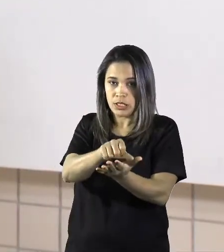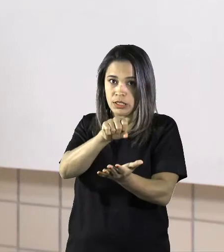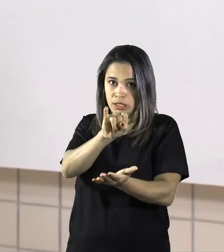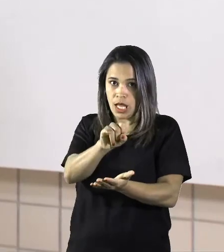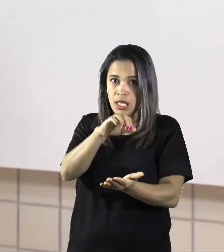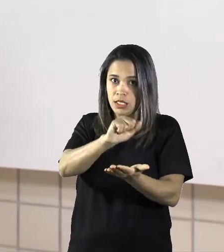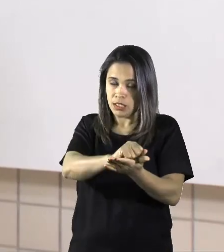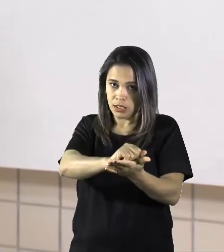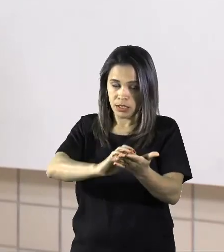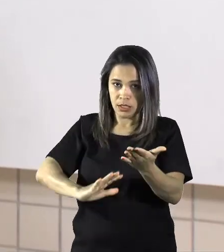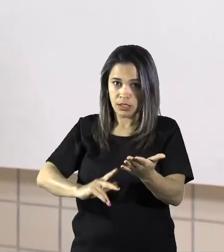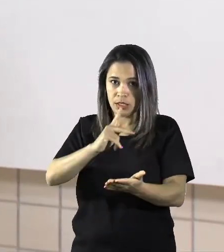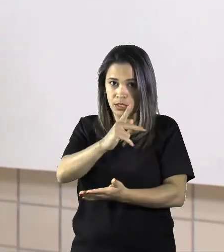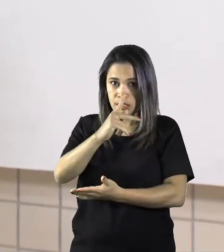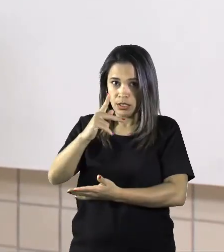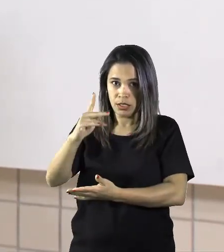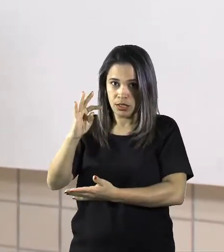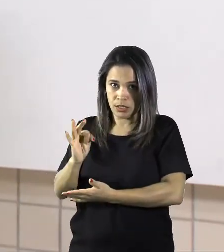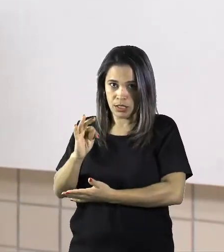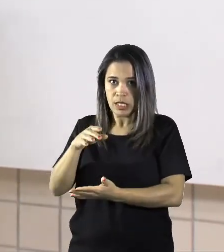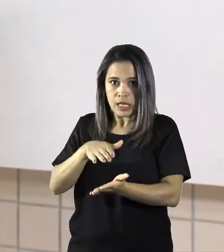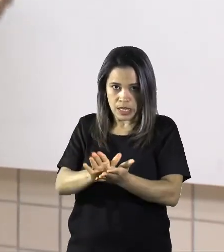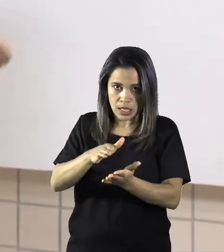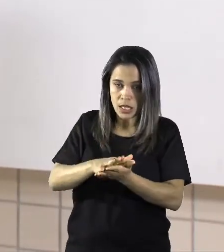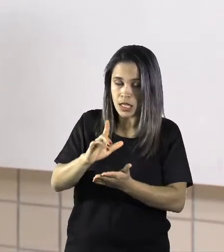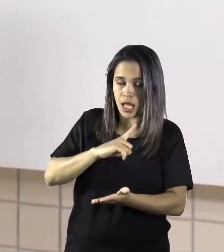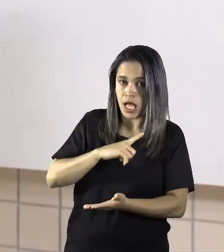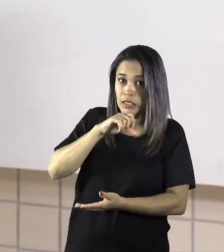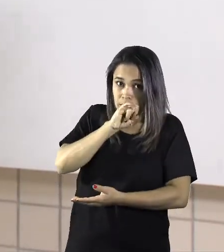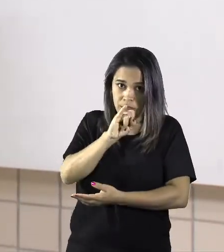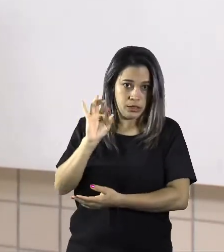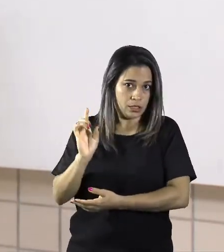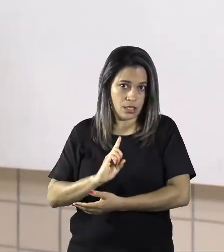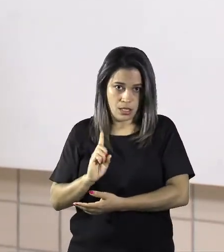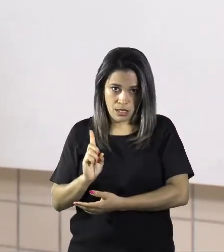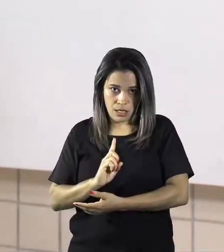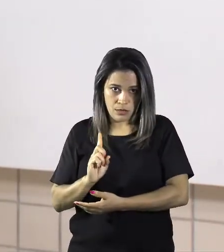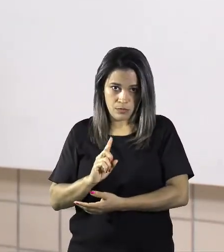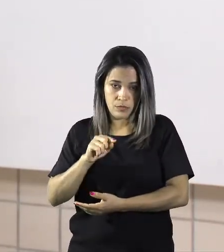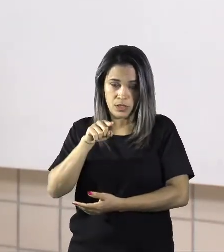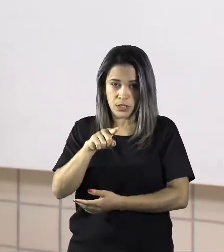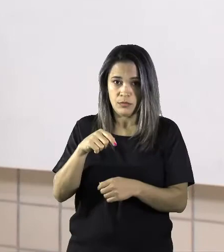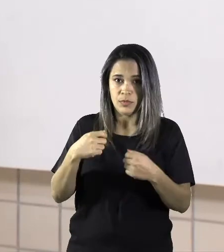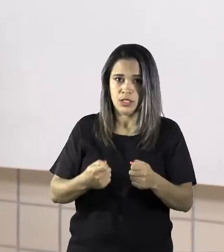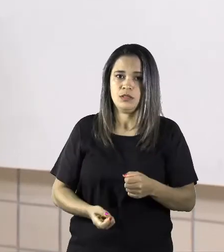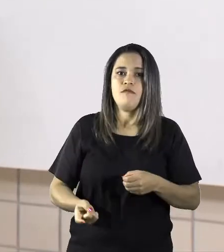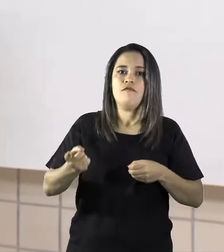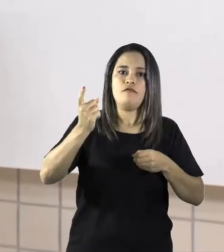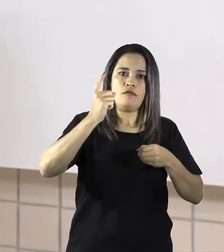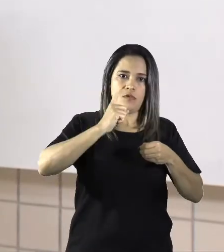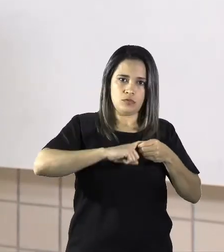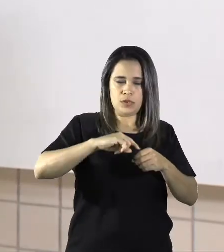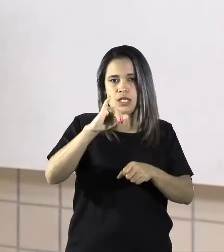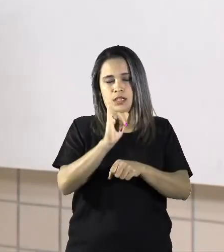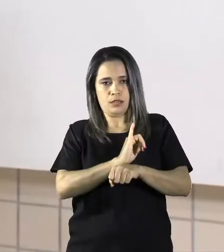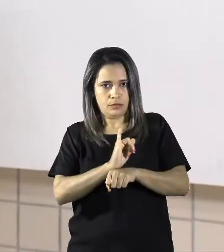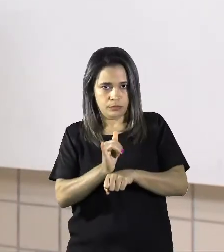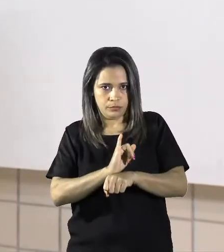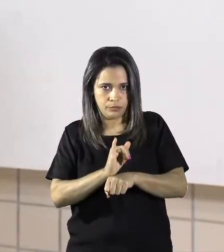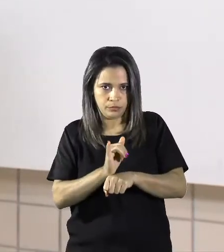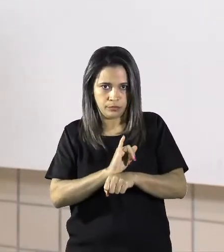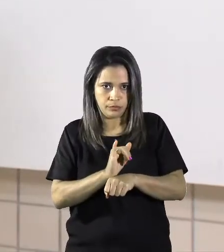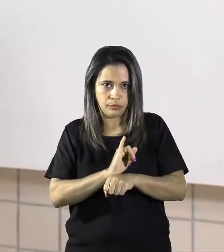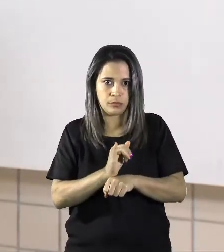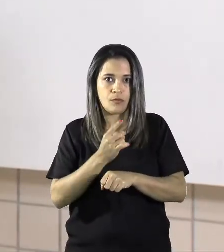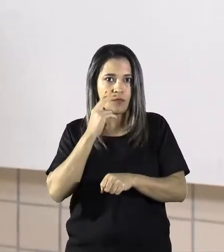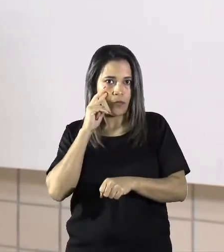atividades de PPT estão sendo impressas. Se não, você vai ter que voltar na plataforma,